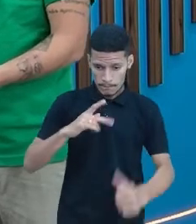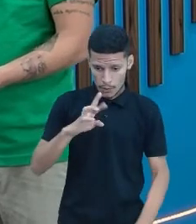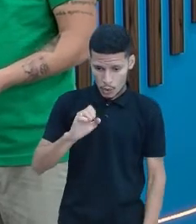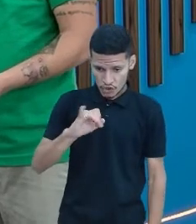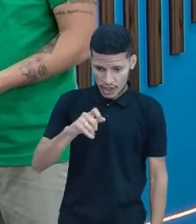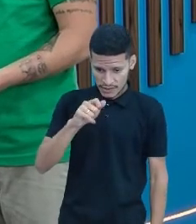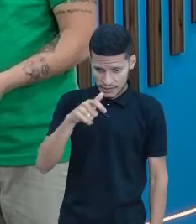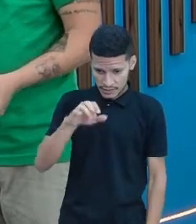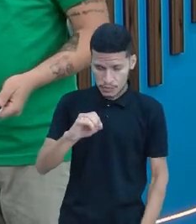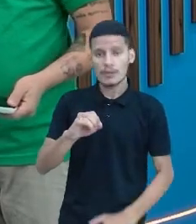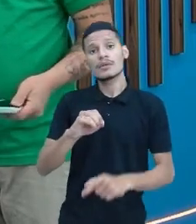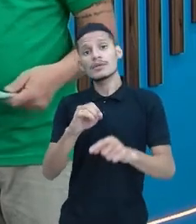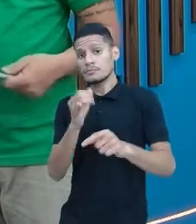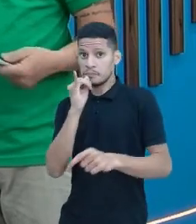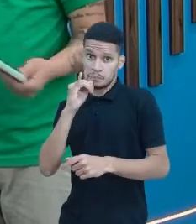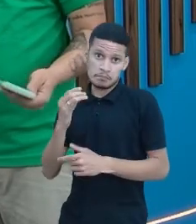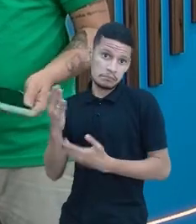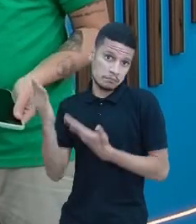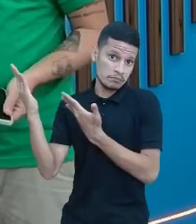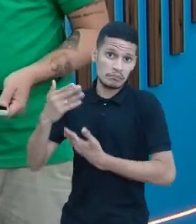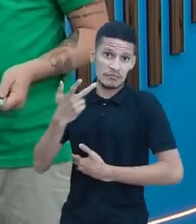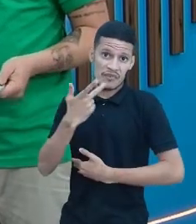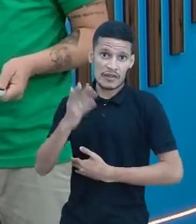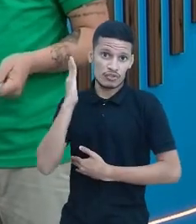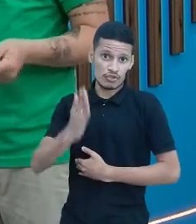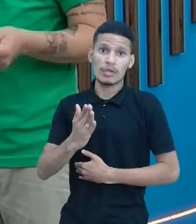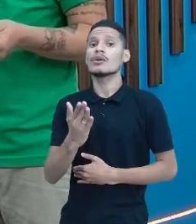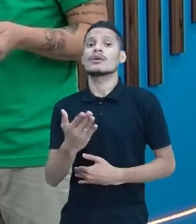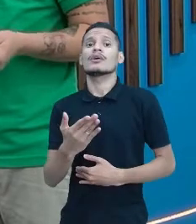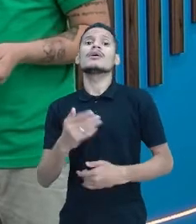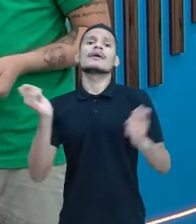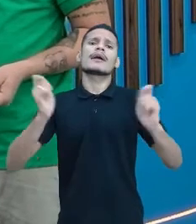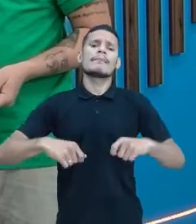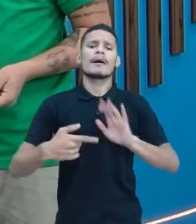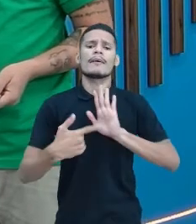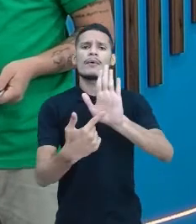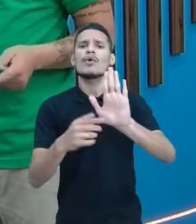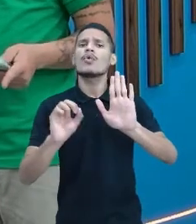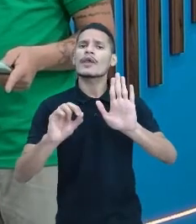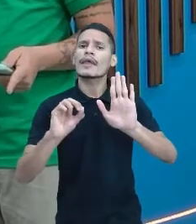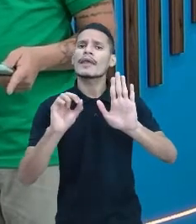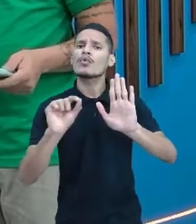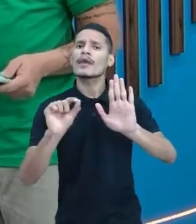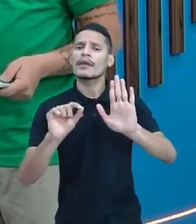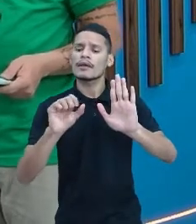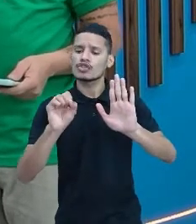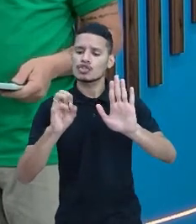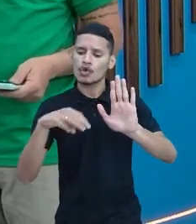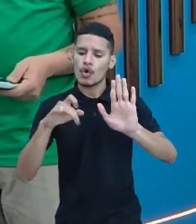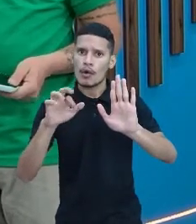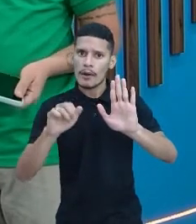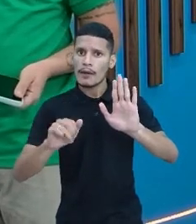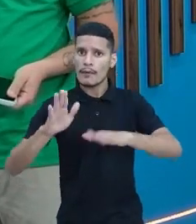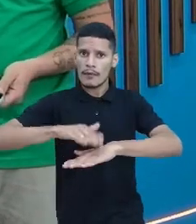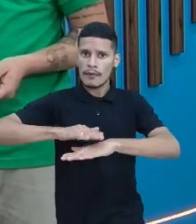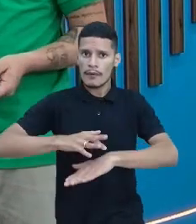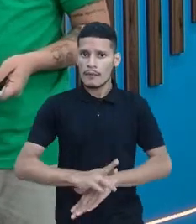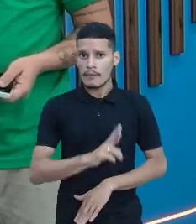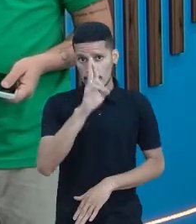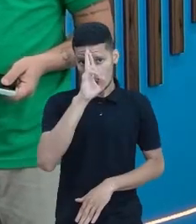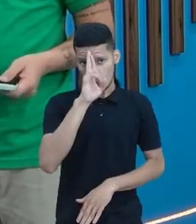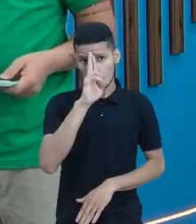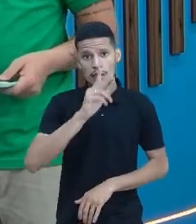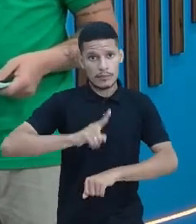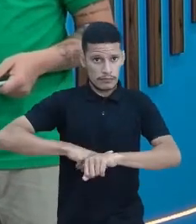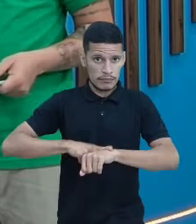projeção, nesse caso aí, você pode simular como se fosse a sombra ao meio-dia, tá certo? Em outras situações você vai